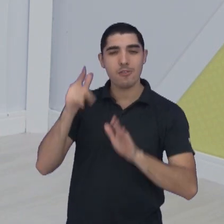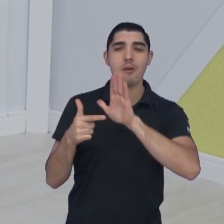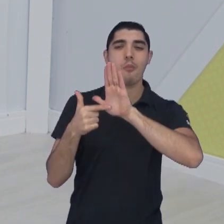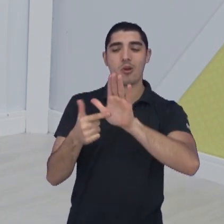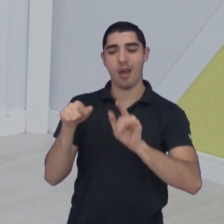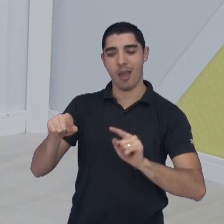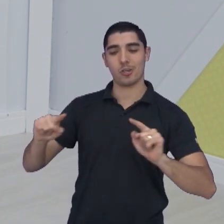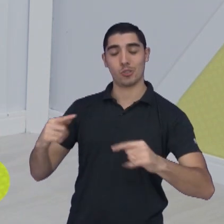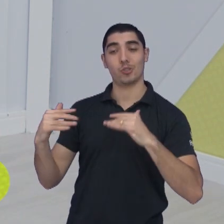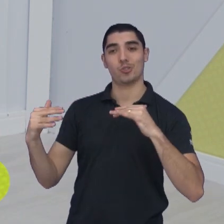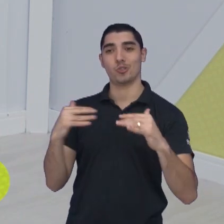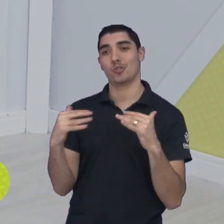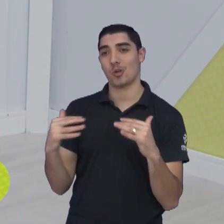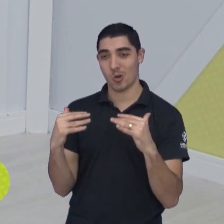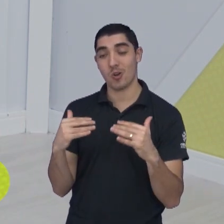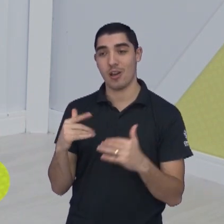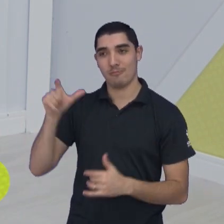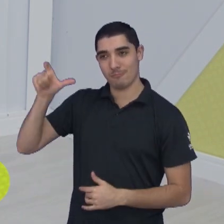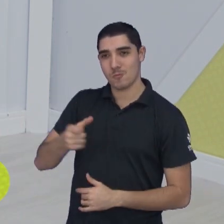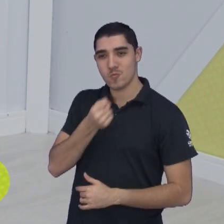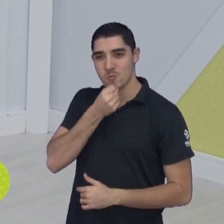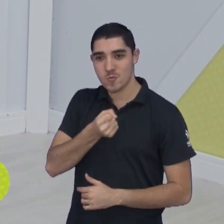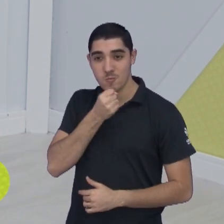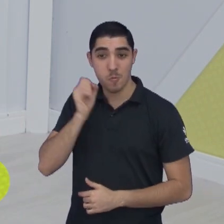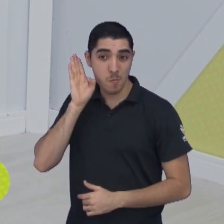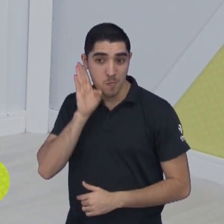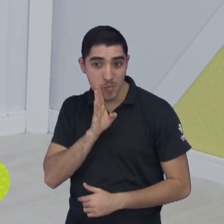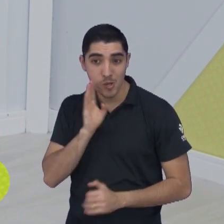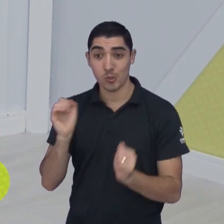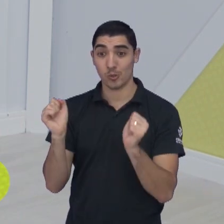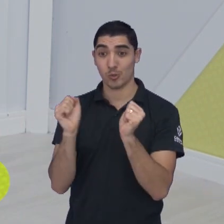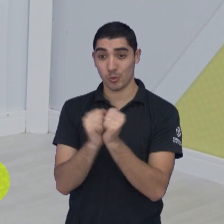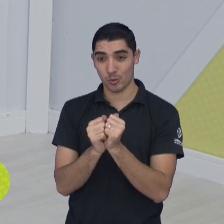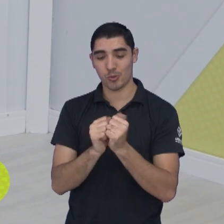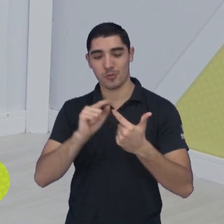desta partida na reportagem do Paulo Ricardo, junto